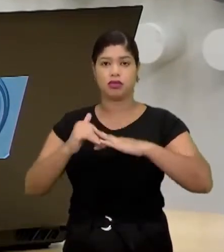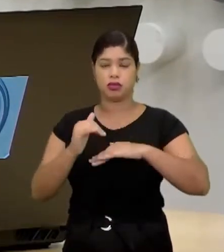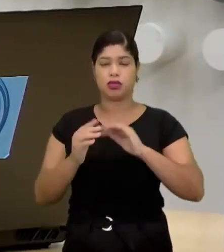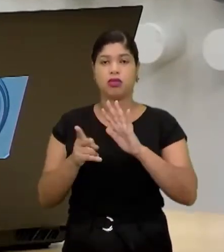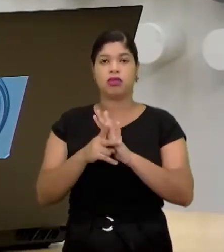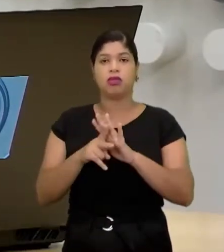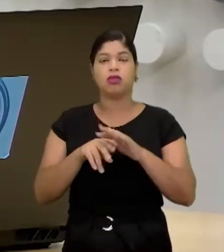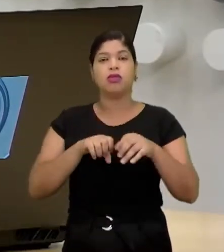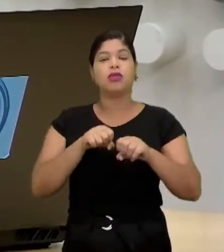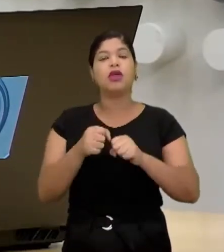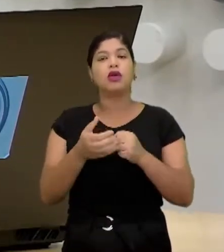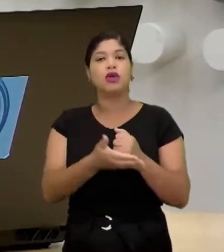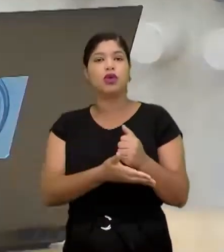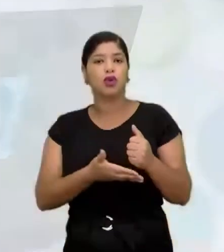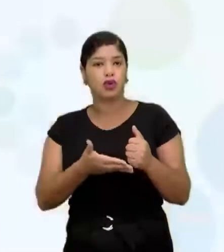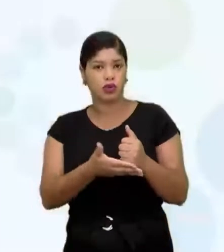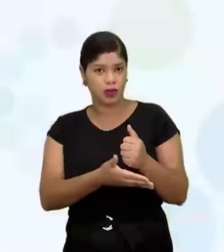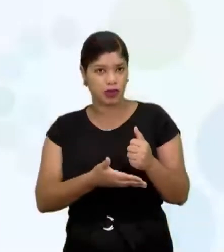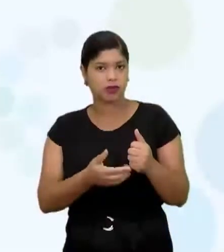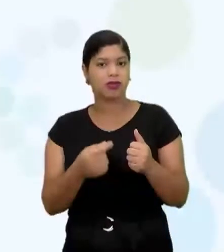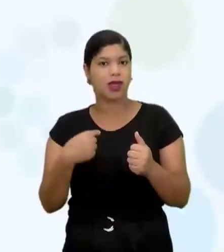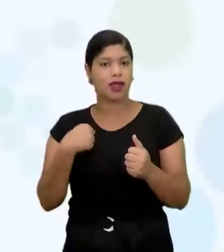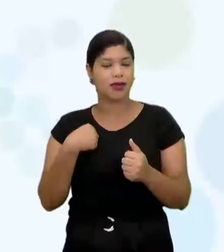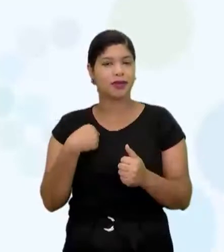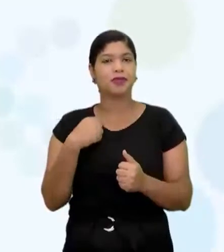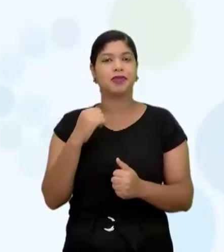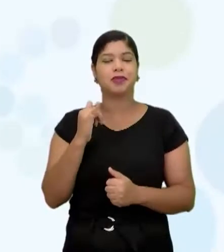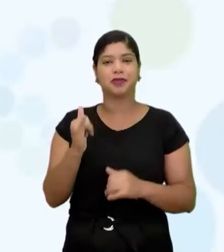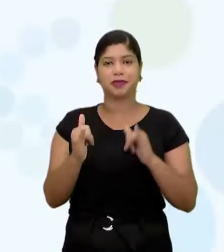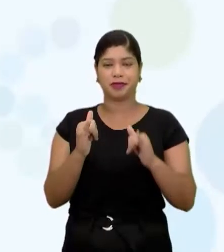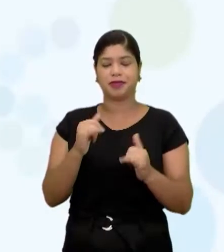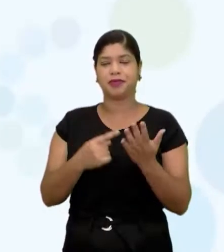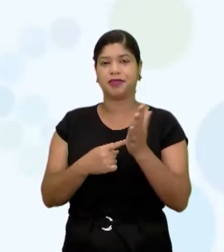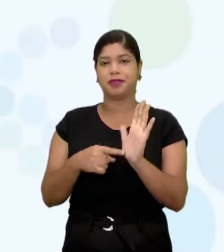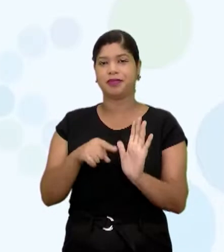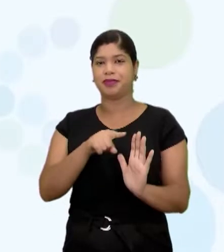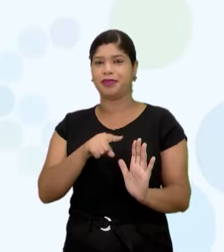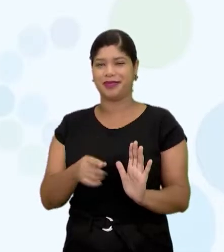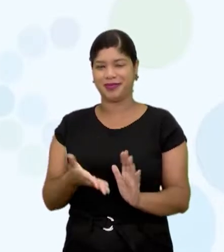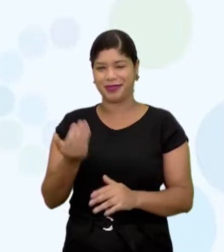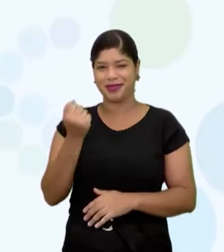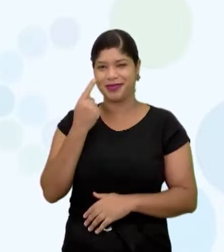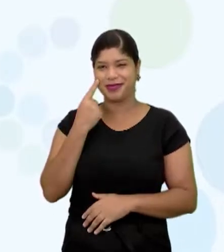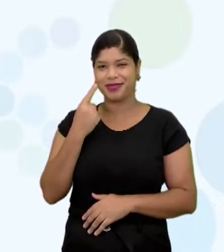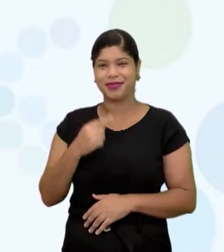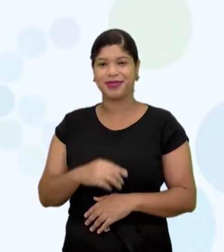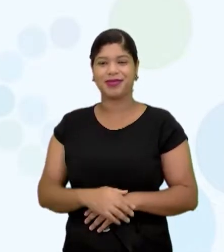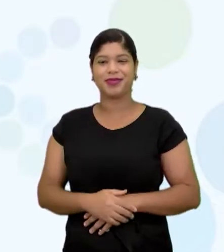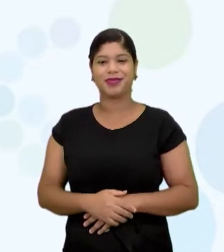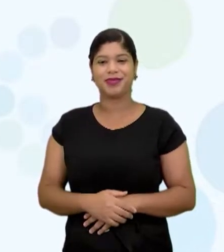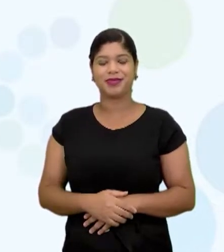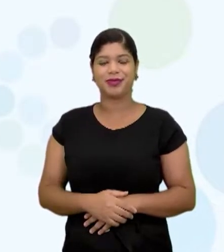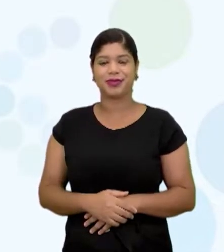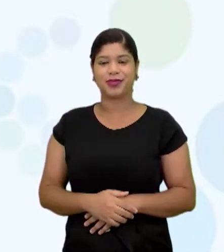de Formação geral básica que eu vou enunciar a glória para vocês prestem atenção